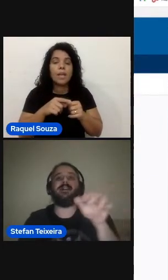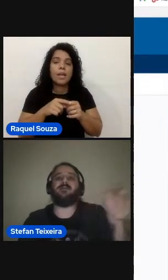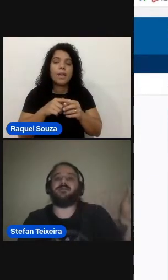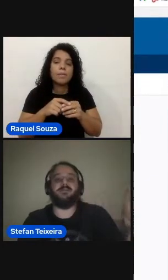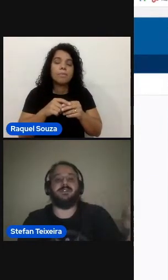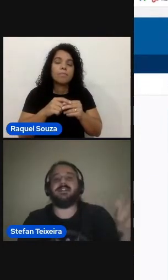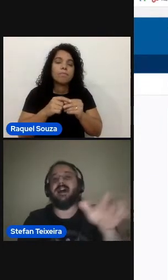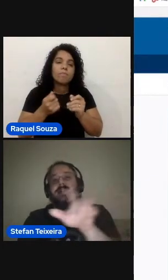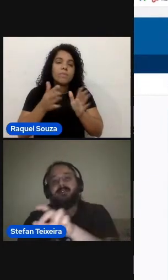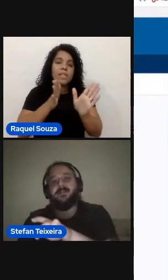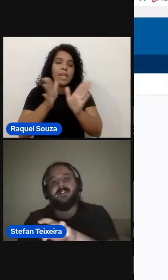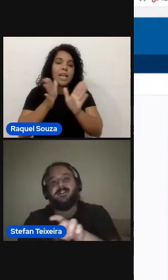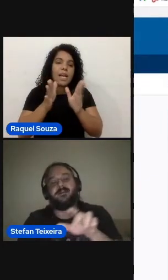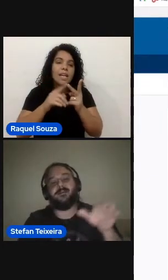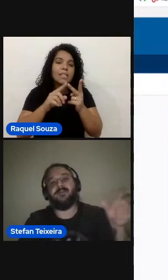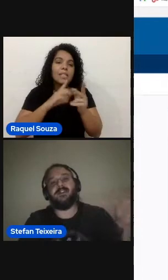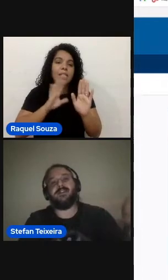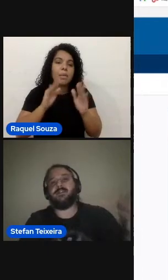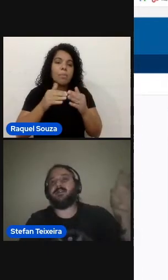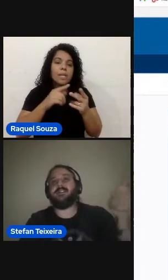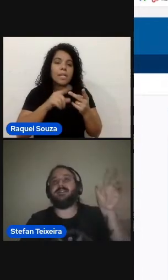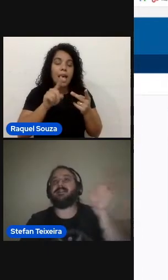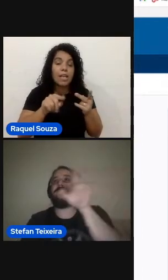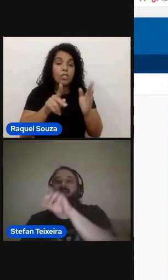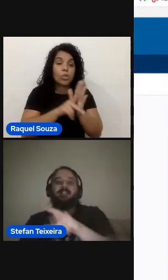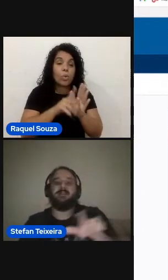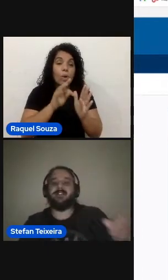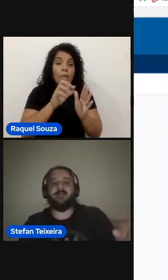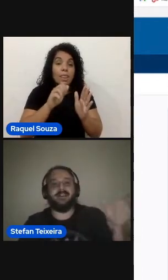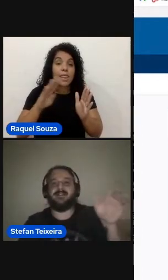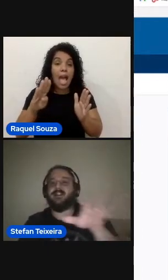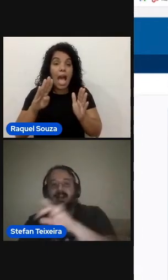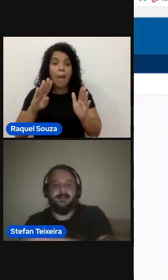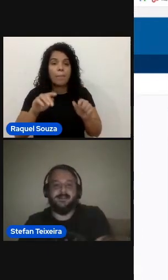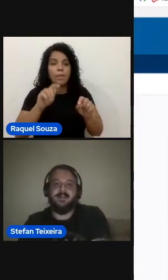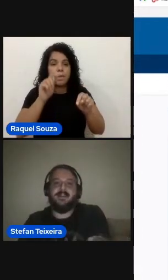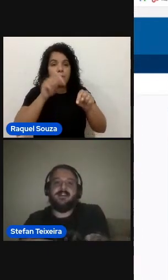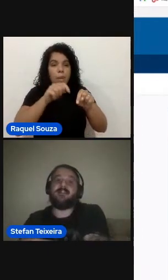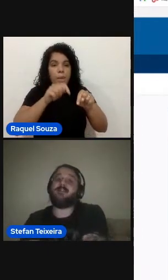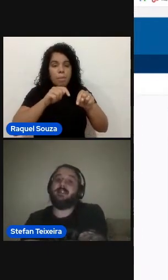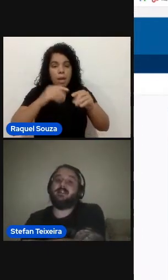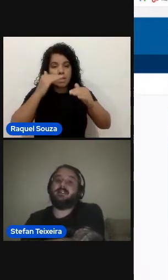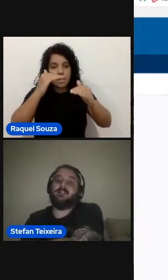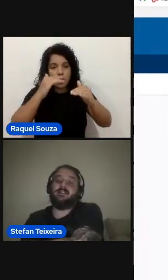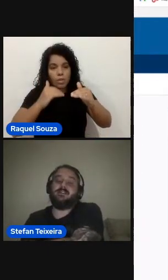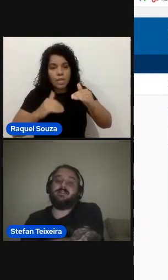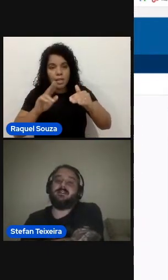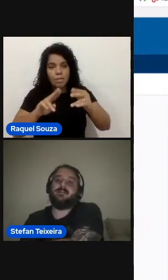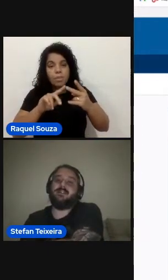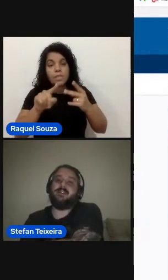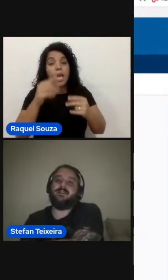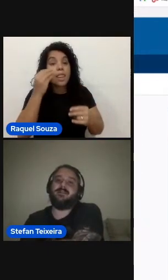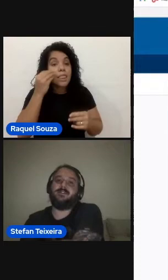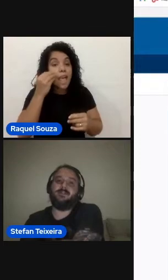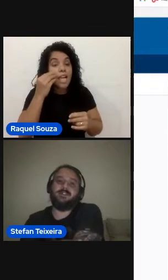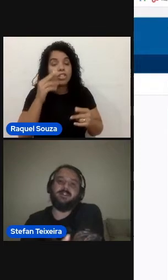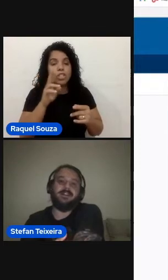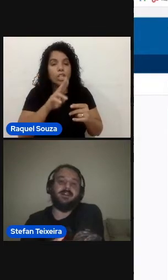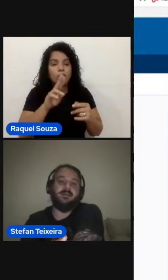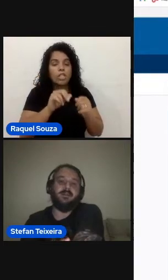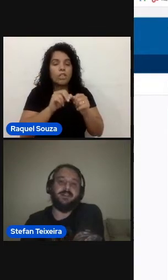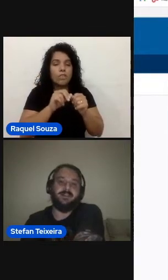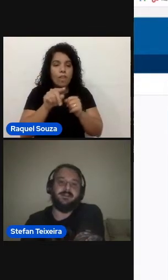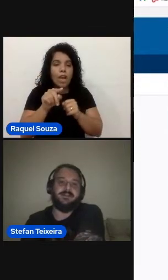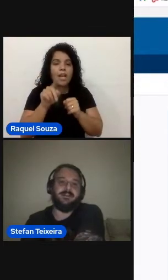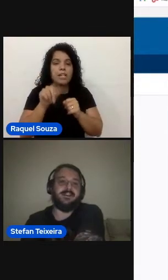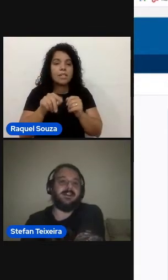acessibilidade por tabs, por exemplo. Você consegue acessar todos os elementos apertando tab. Isso é um teste que a gente faz, principalmente na